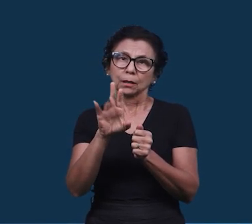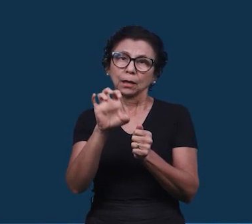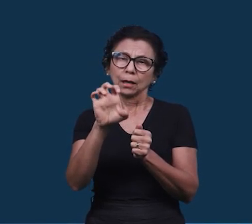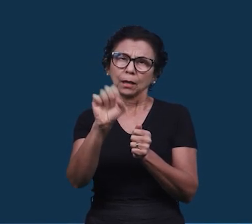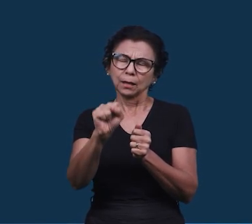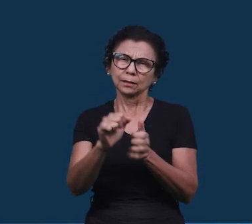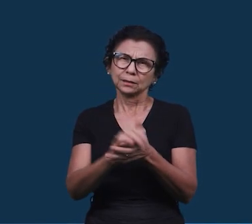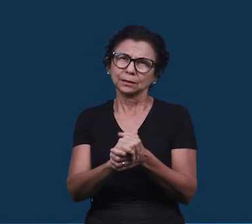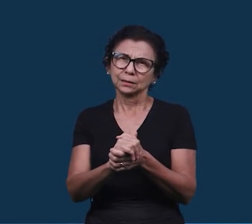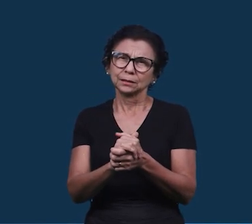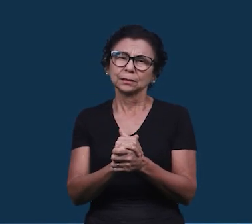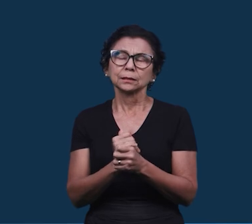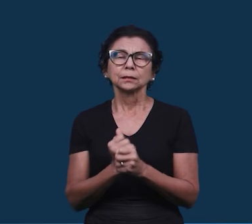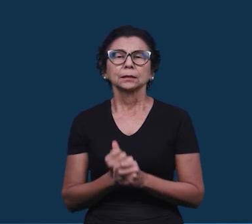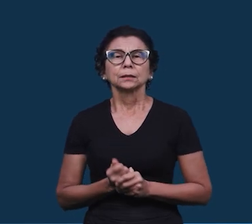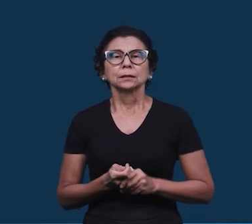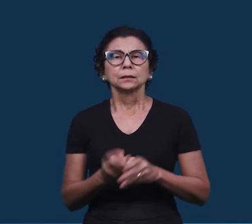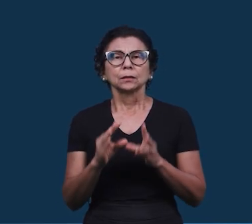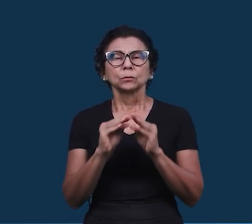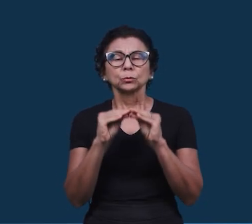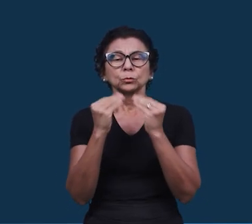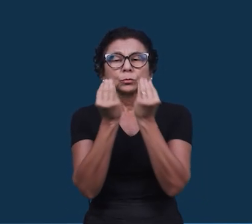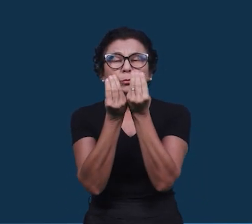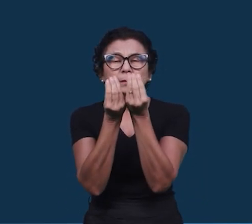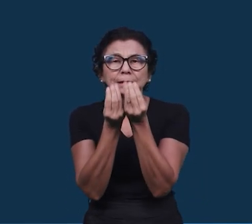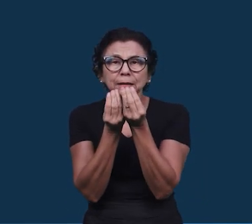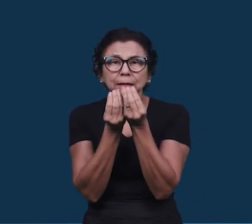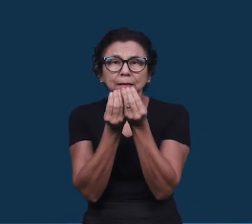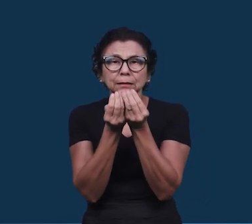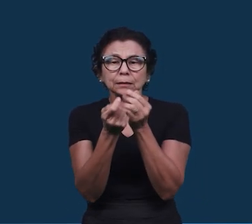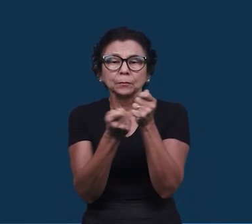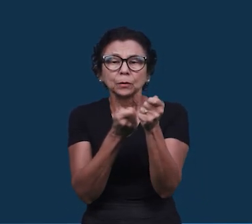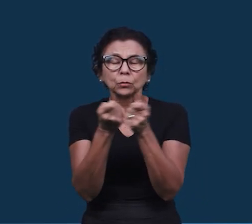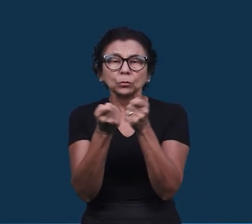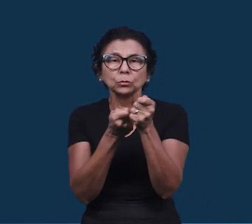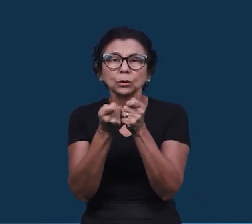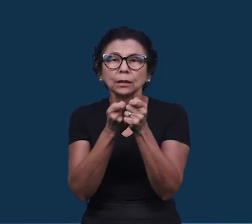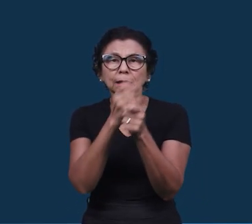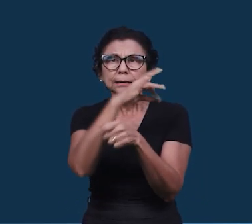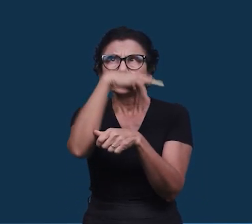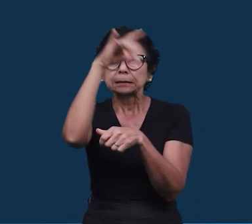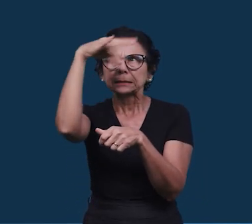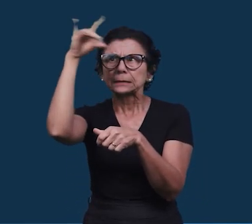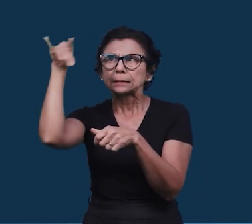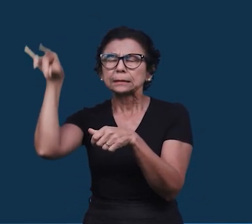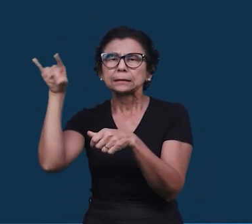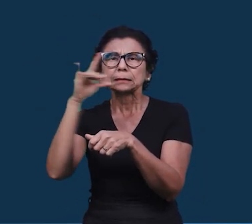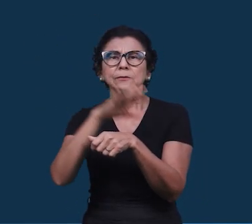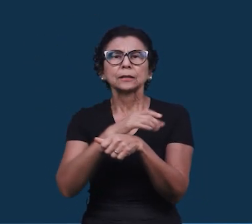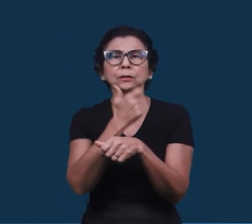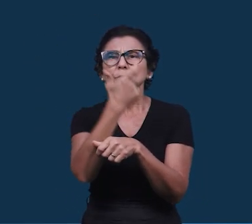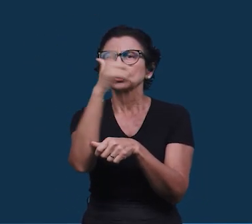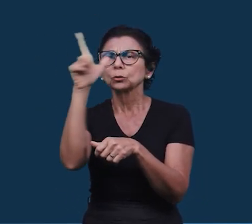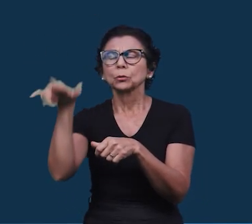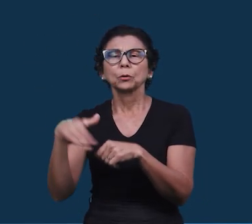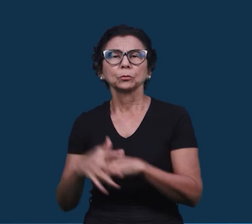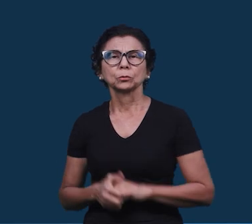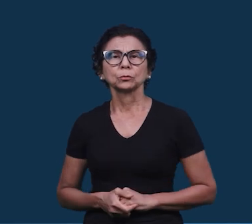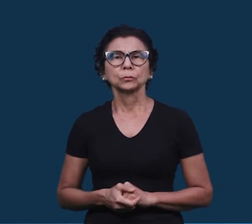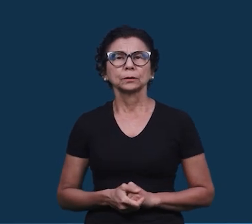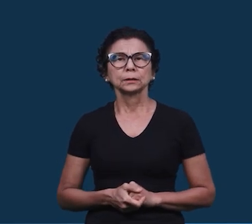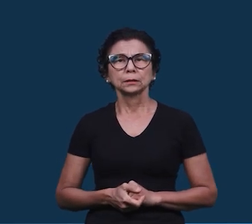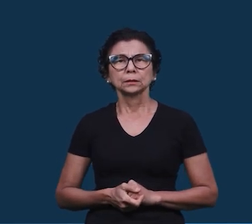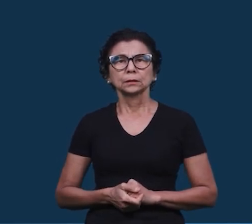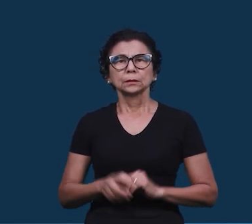são substâncias utilizadas para promover o controle de pragas. No entanto, sua aplicação no meio ambiente aberto,